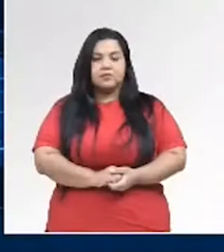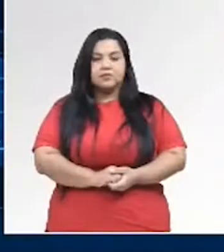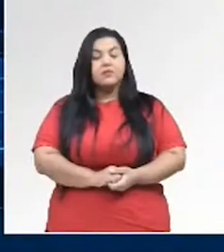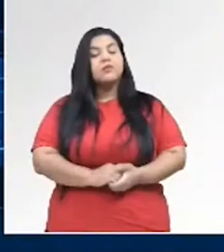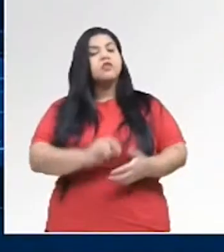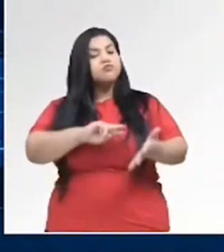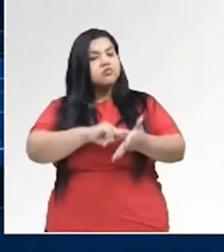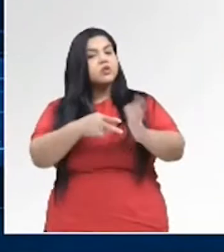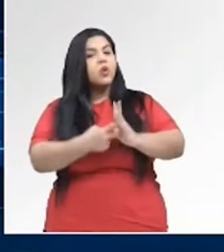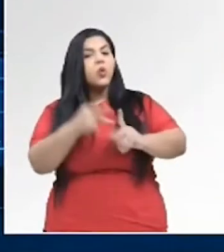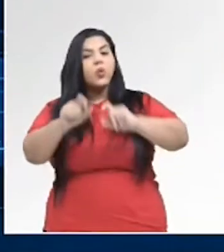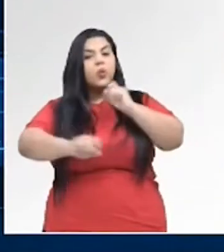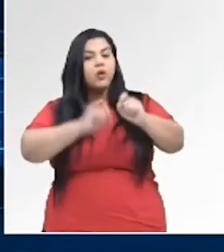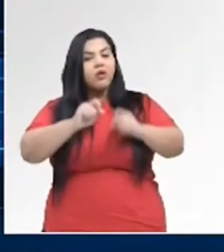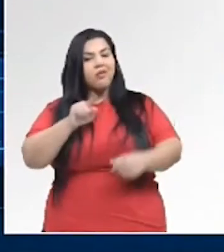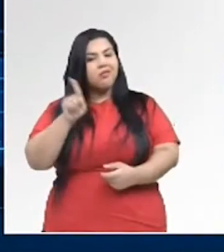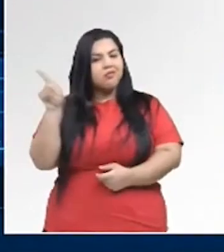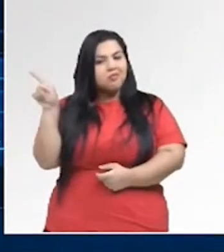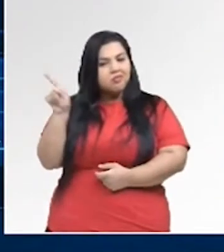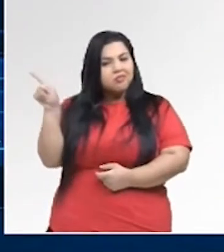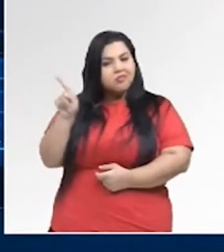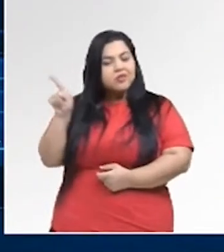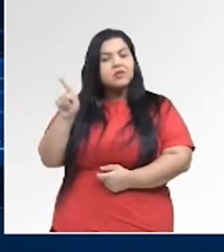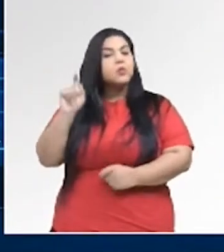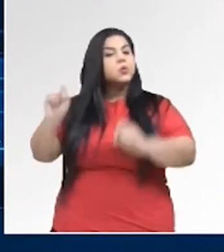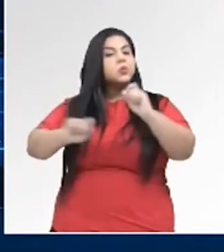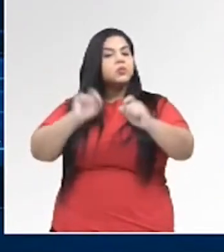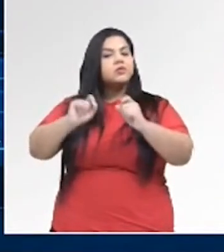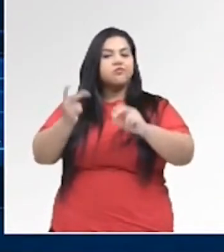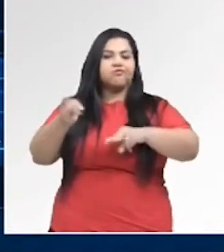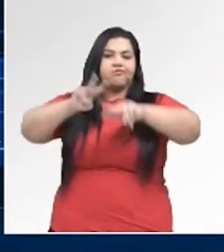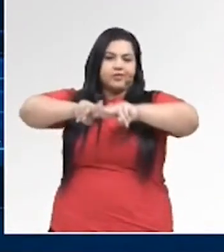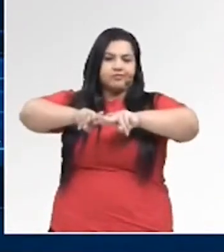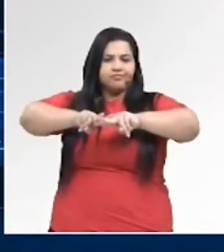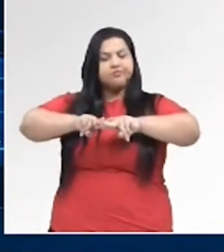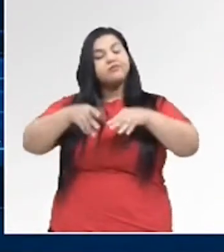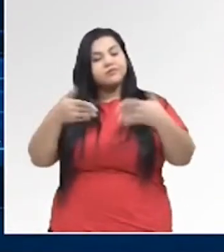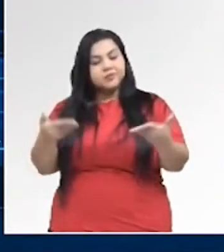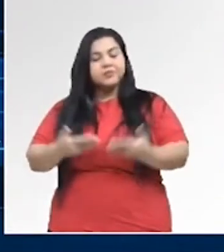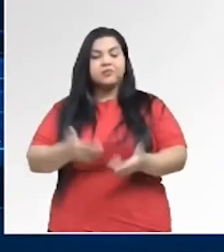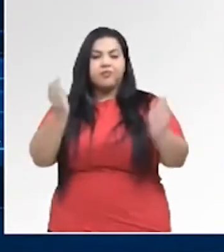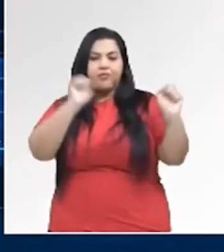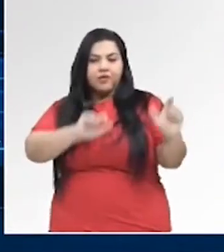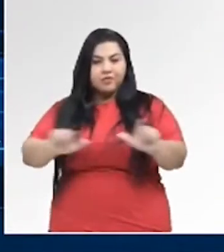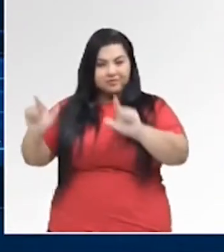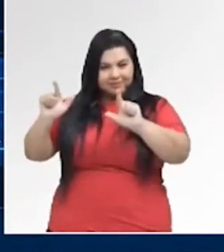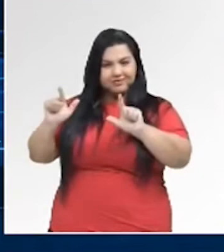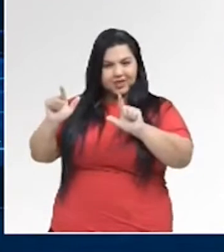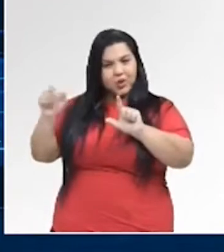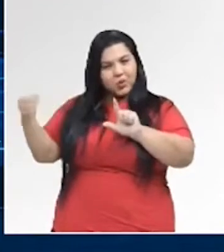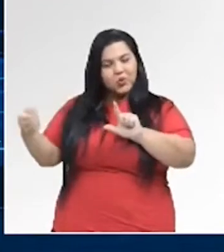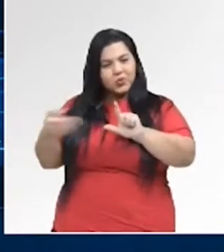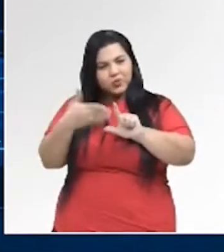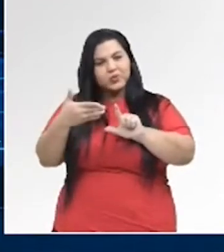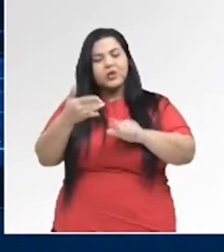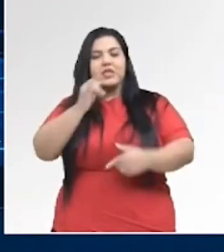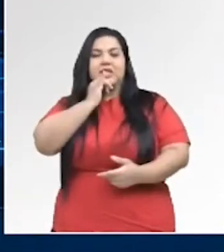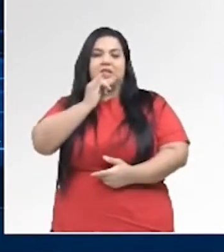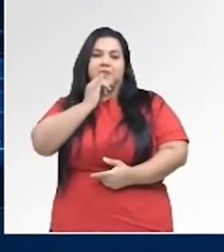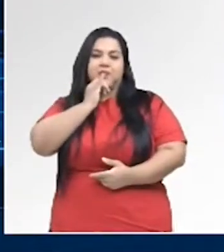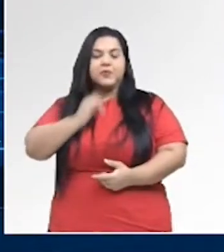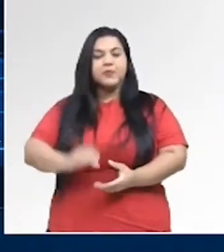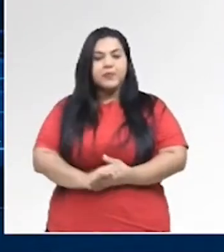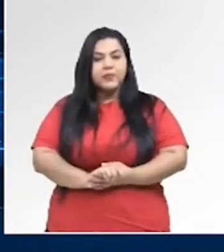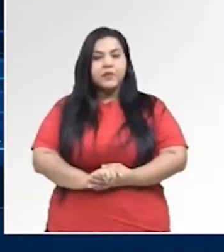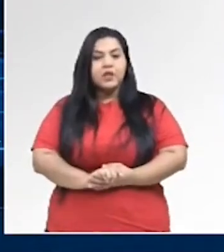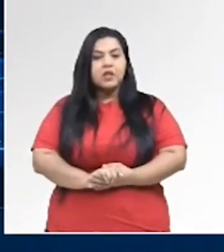Quer dizer, aqui eles estavam o quê? Presos? Muito bem, gente. E agora nós vamos a mais um exemplo, tá?